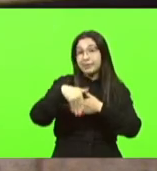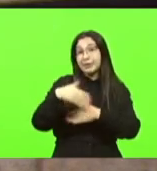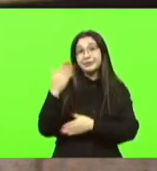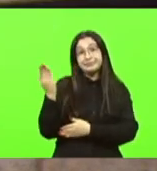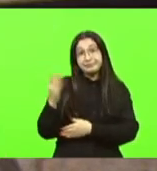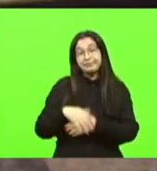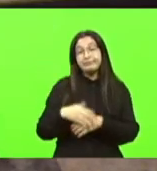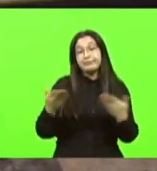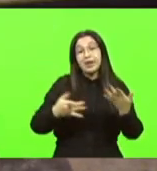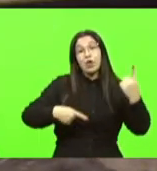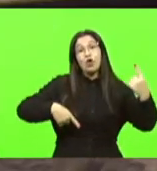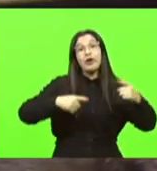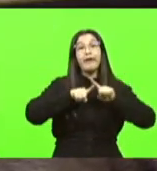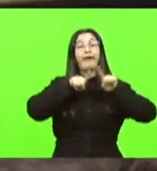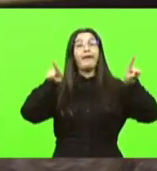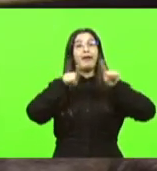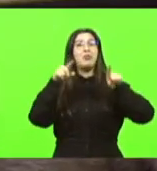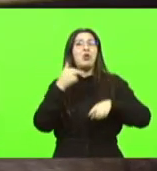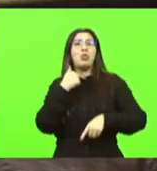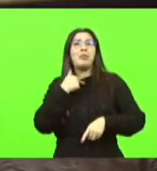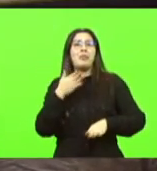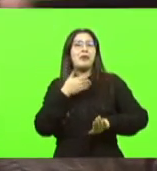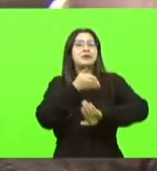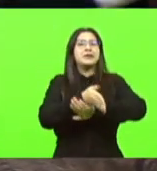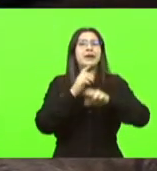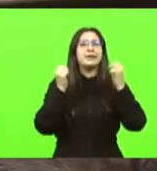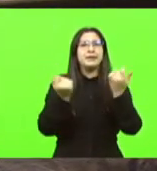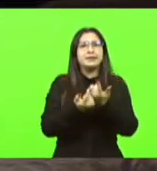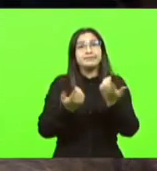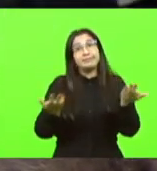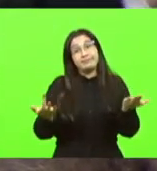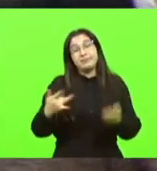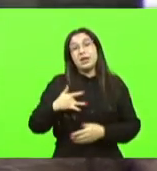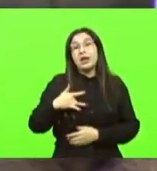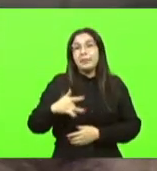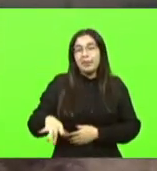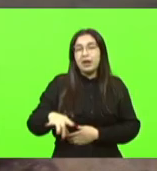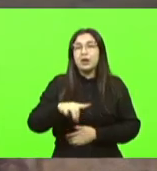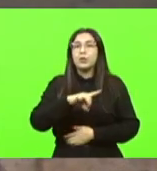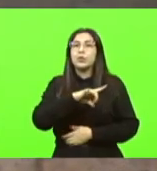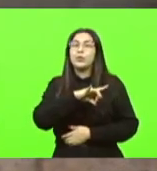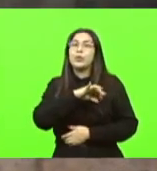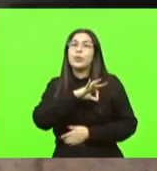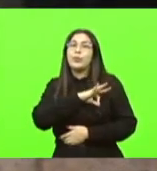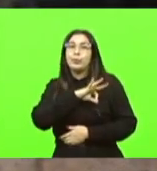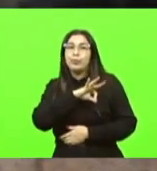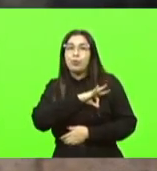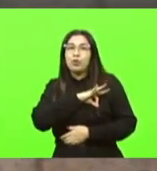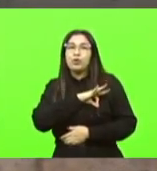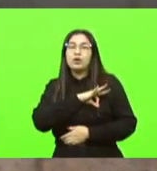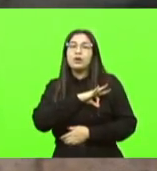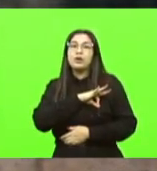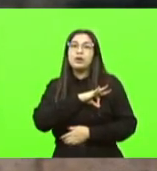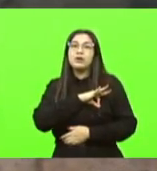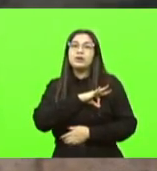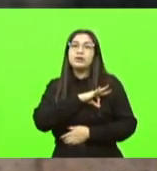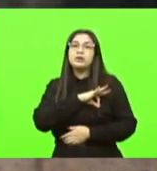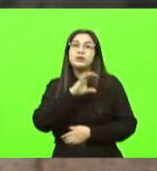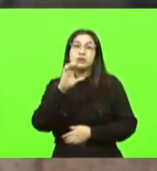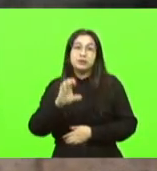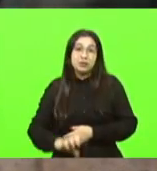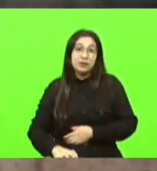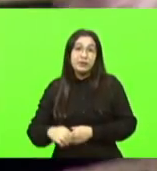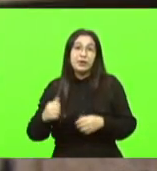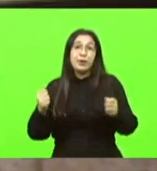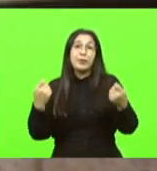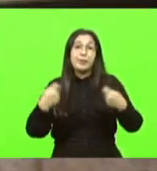estão lá reclamando porque não puderam entrar e o lamento pelo pessoal da Polícia Civil que tem que estar do lado dessa